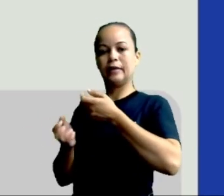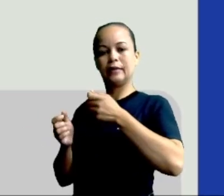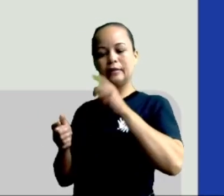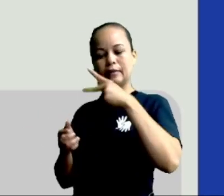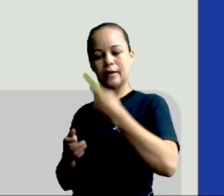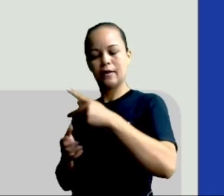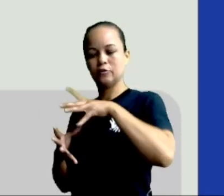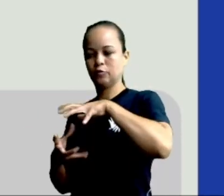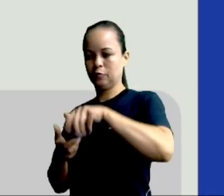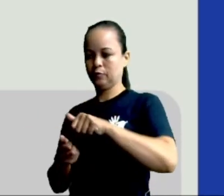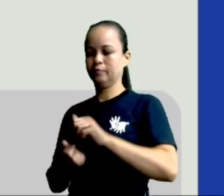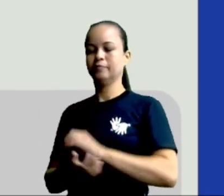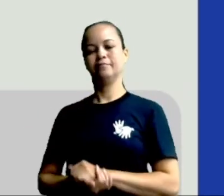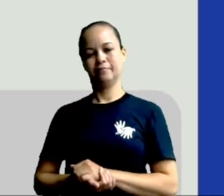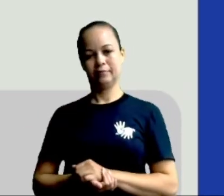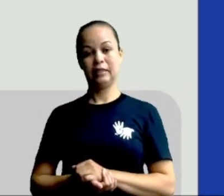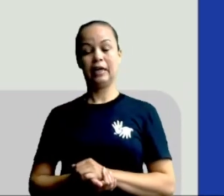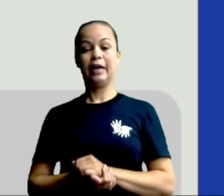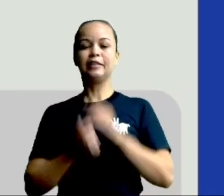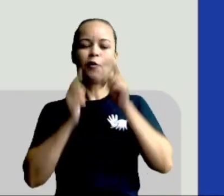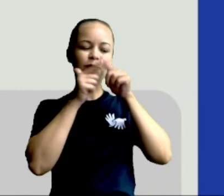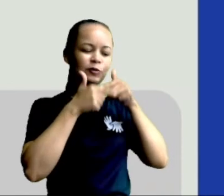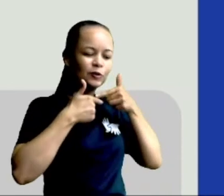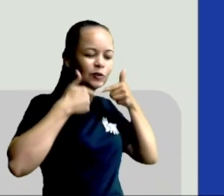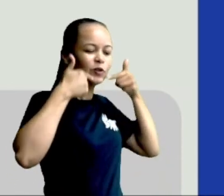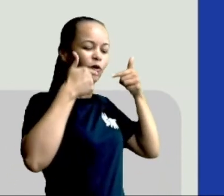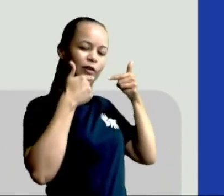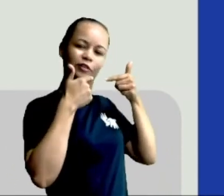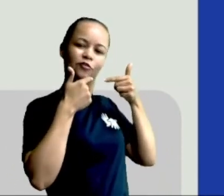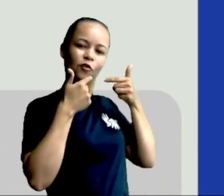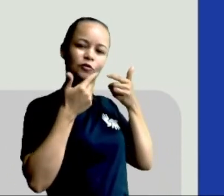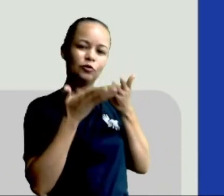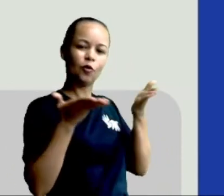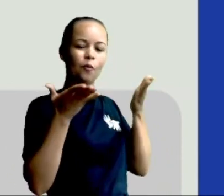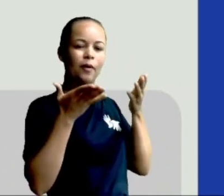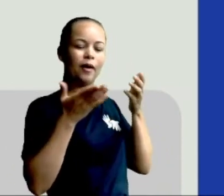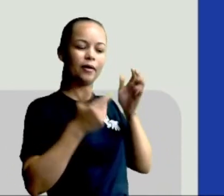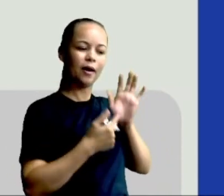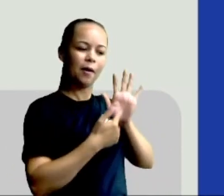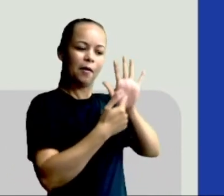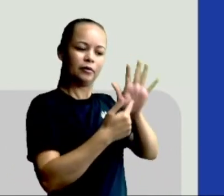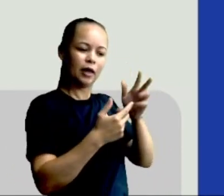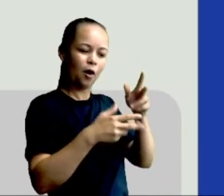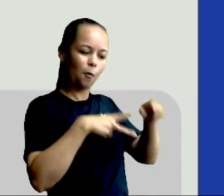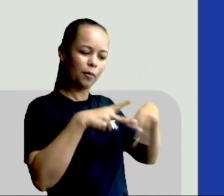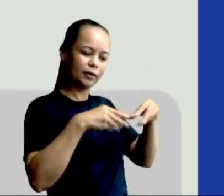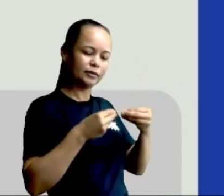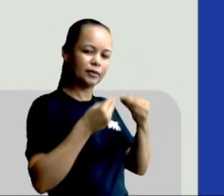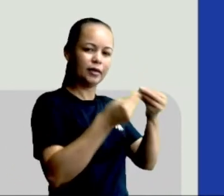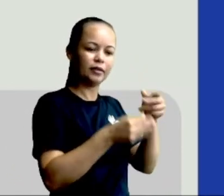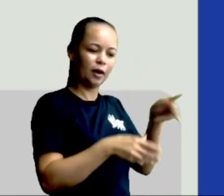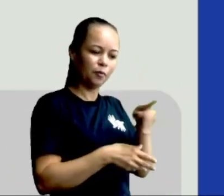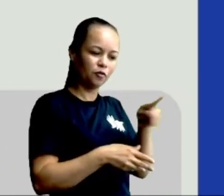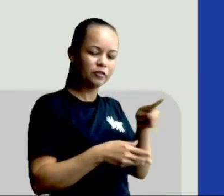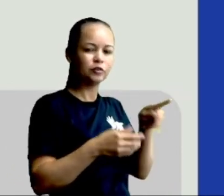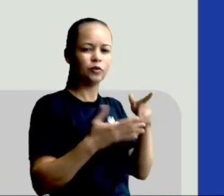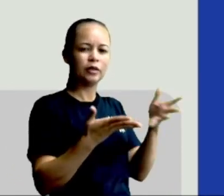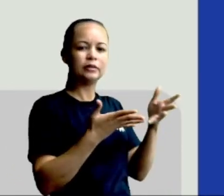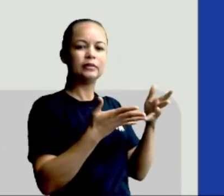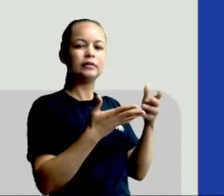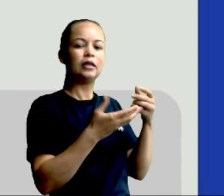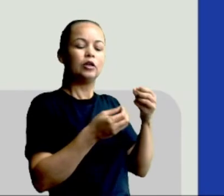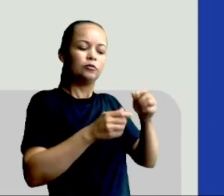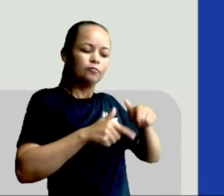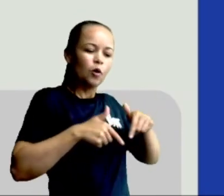O sorriso voltou ao rosto para presentear Dona Lia. A professora no corredor recebeu o desenho feito